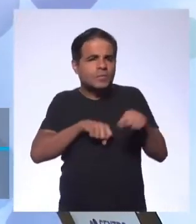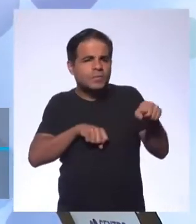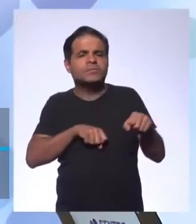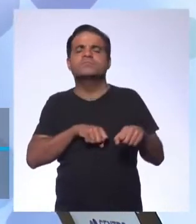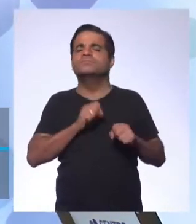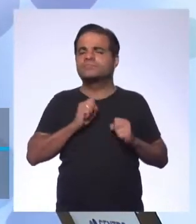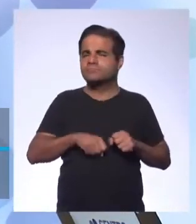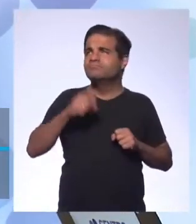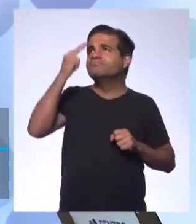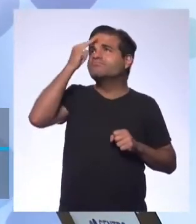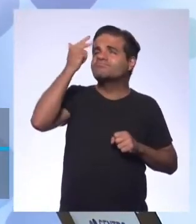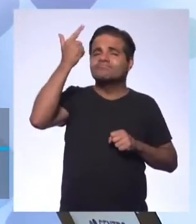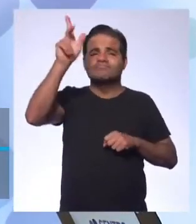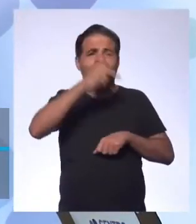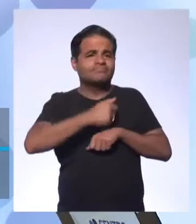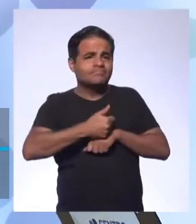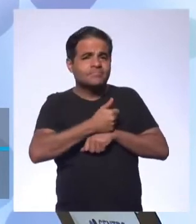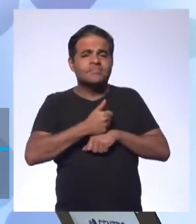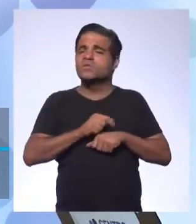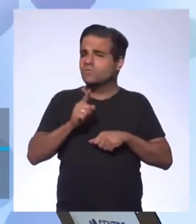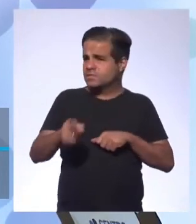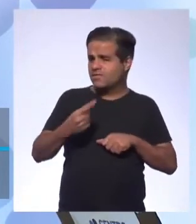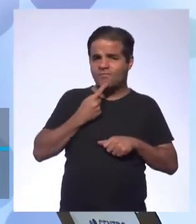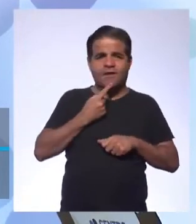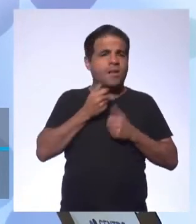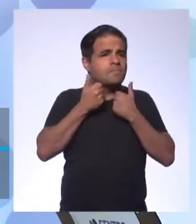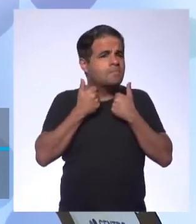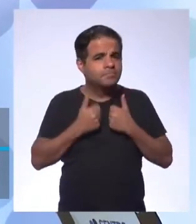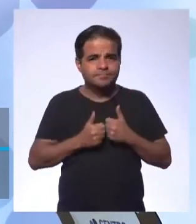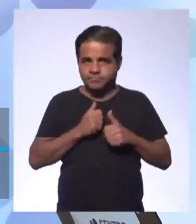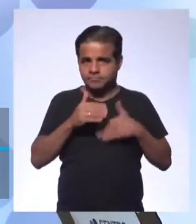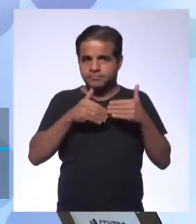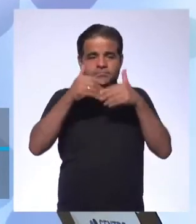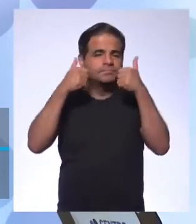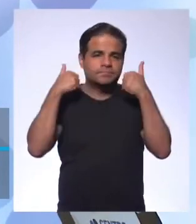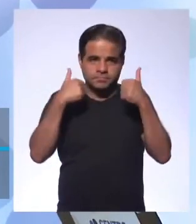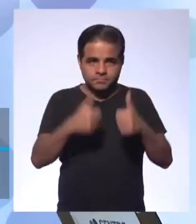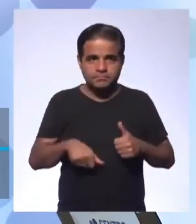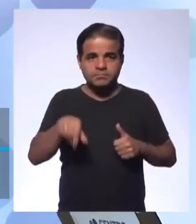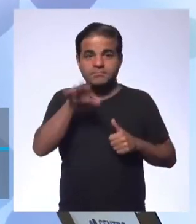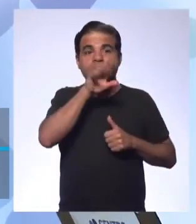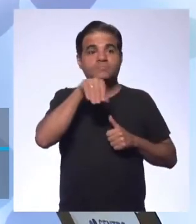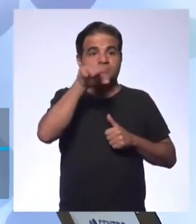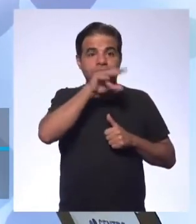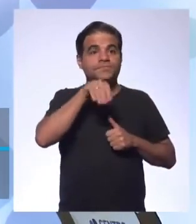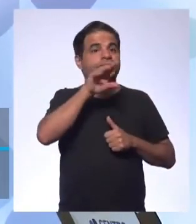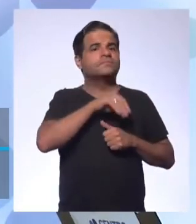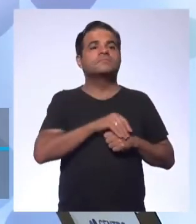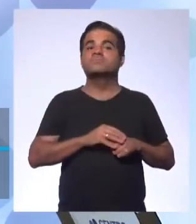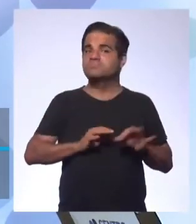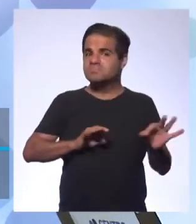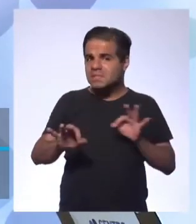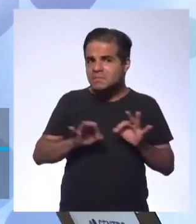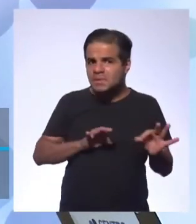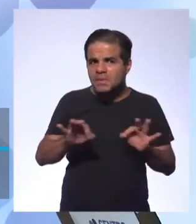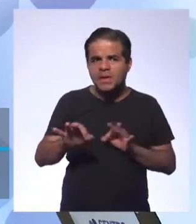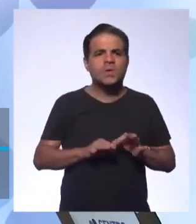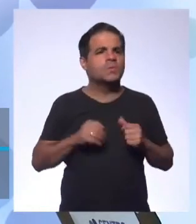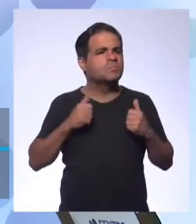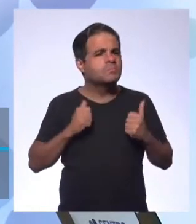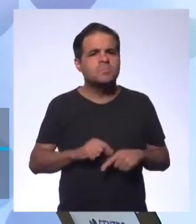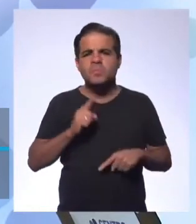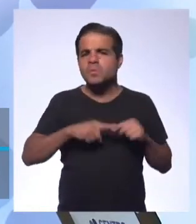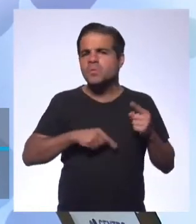profissão que você sonhar, porque você fala muito bem, desenvolve muito bem a oralidade e preparou um